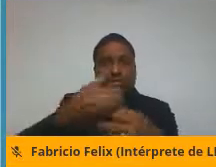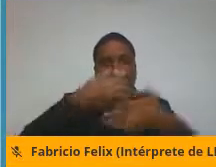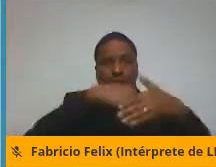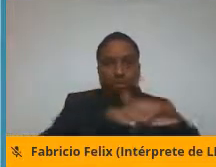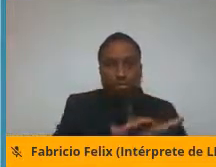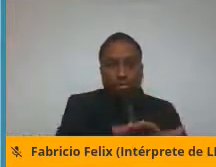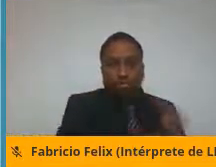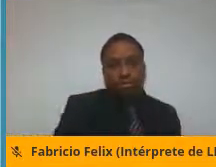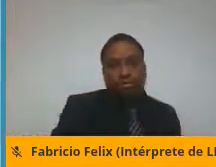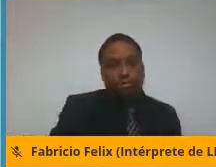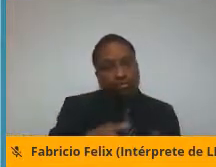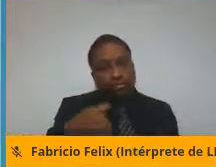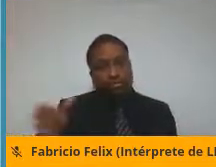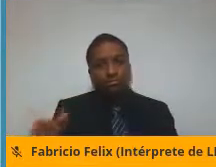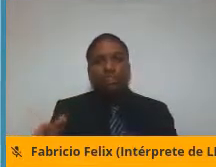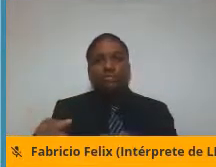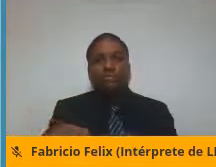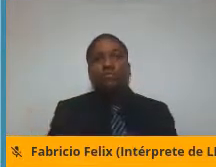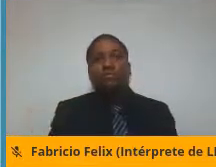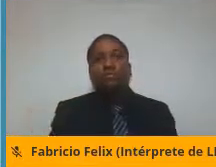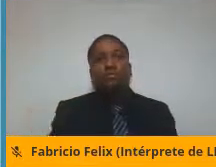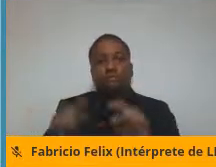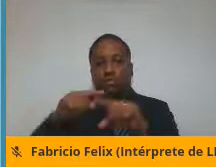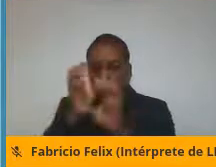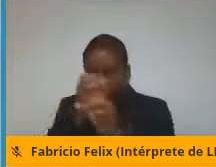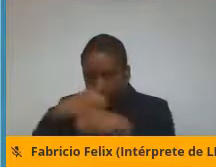biologia molecular. E qual é o papel desse setor?